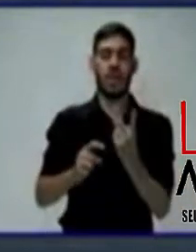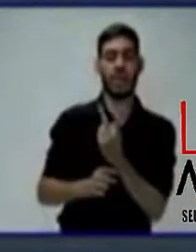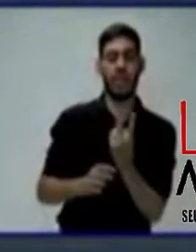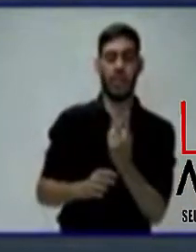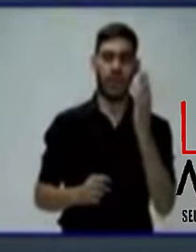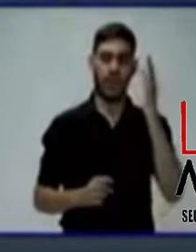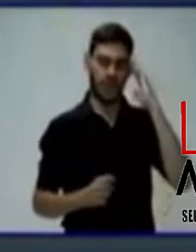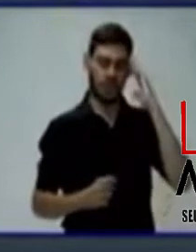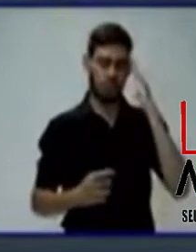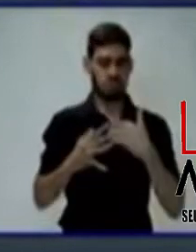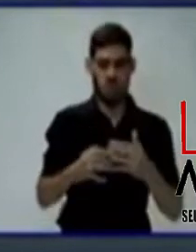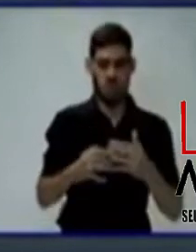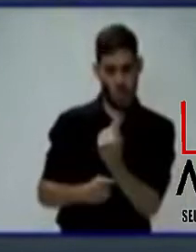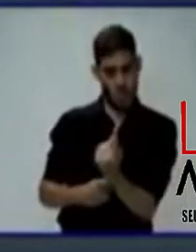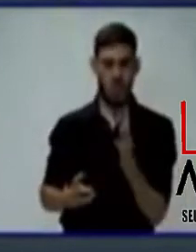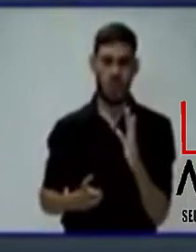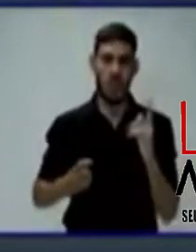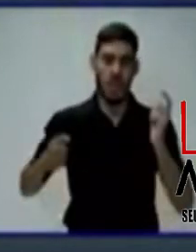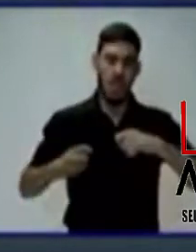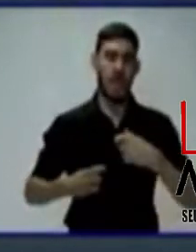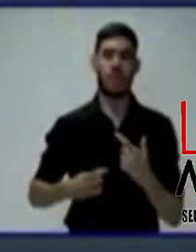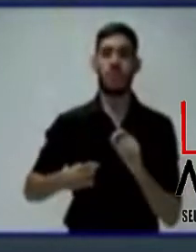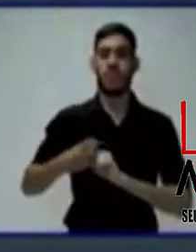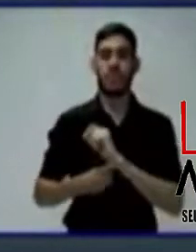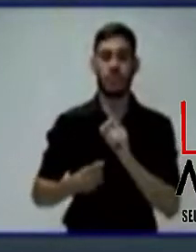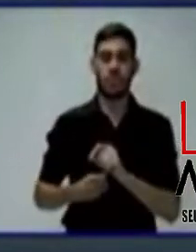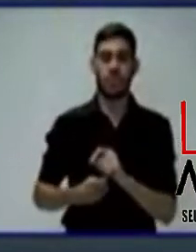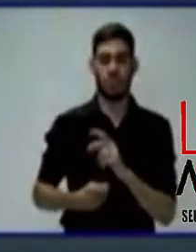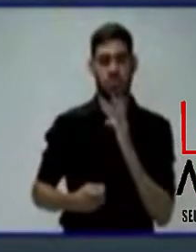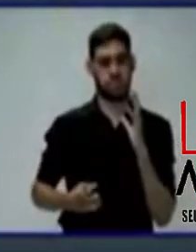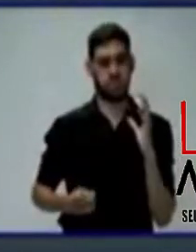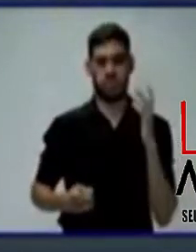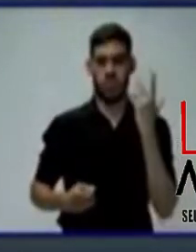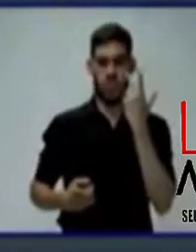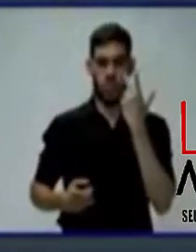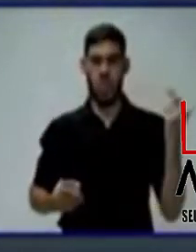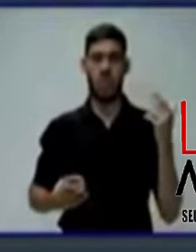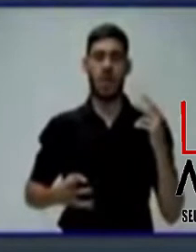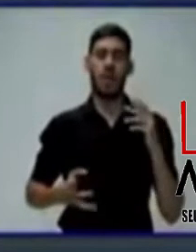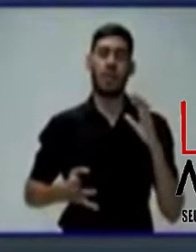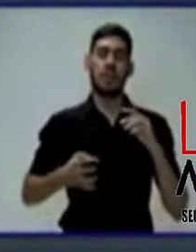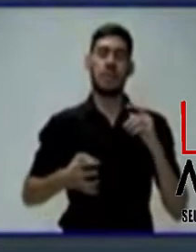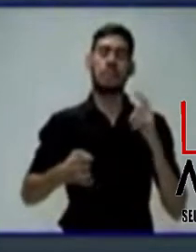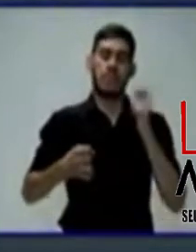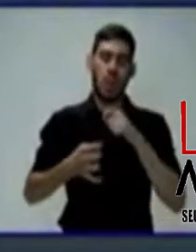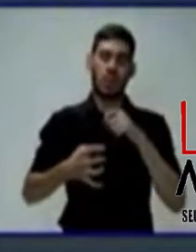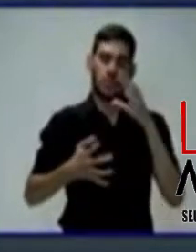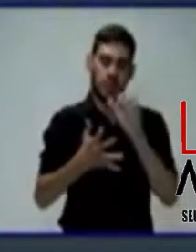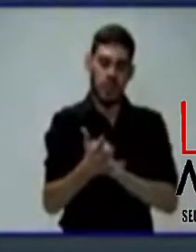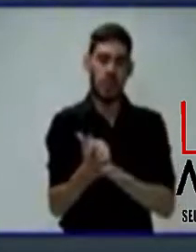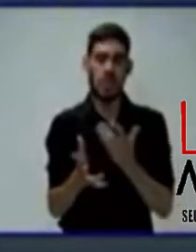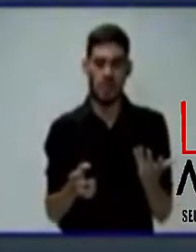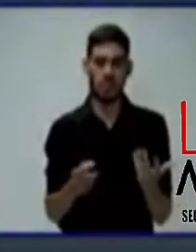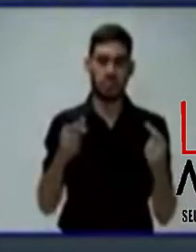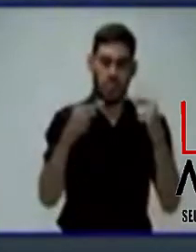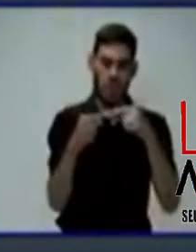interpretações possíveis, dignas, de que seria automática a inelegibilidade e a aferição objetiva relativamente à